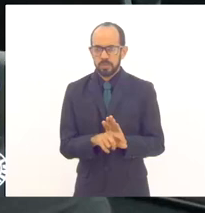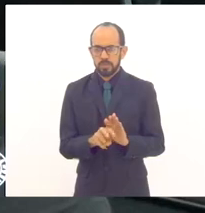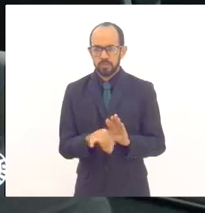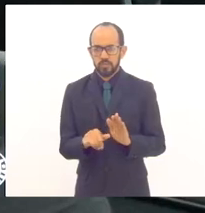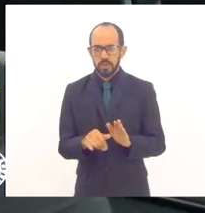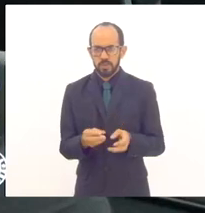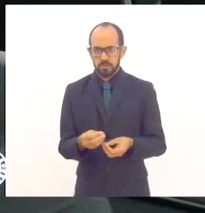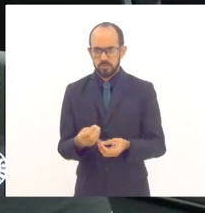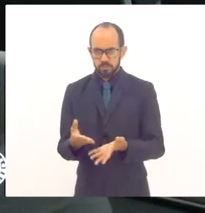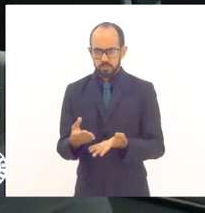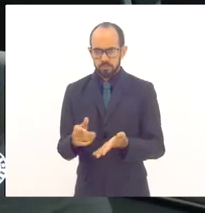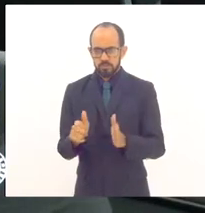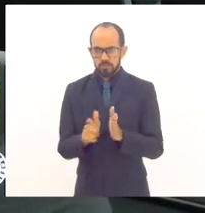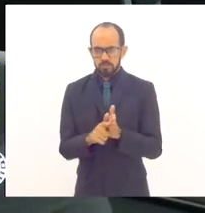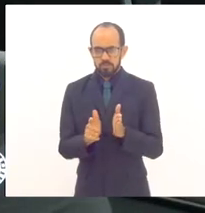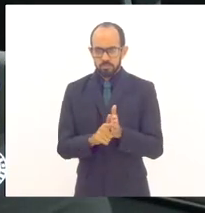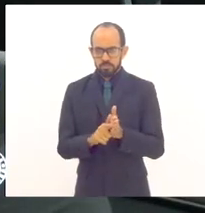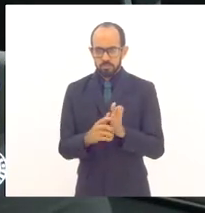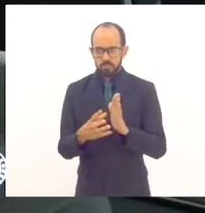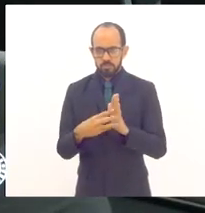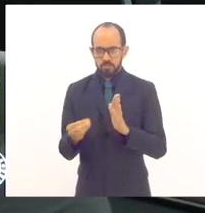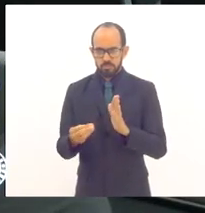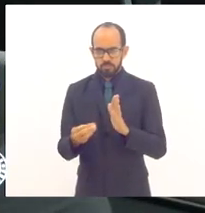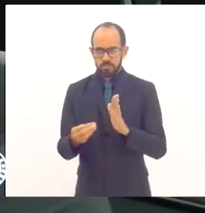cópia, está aqui.